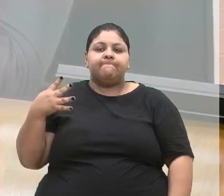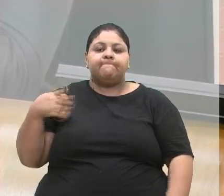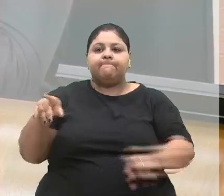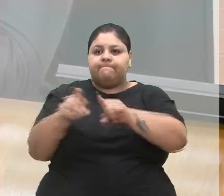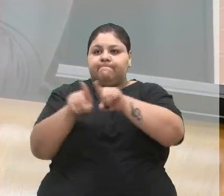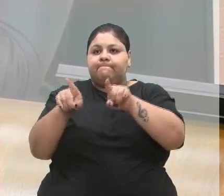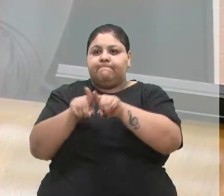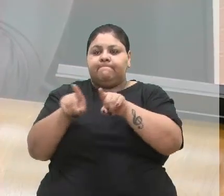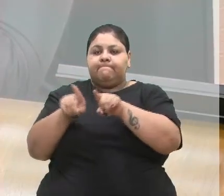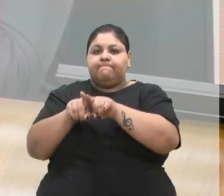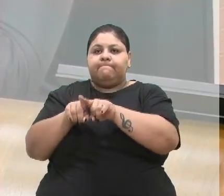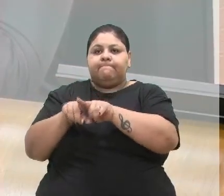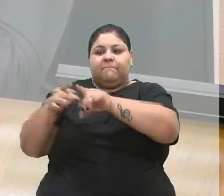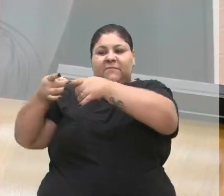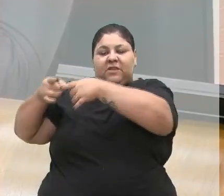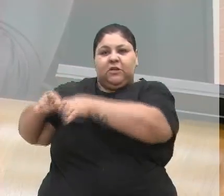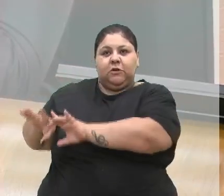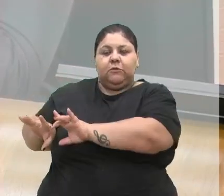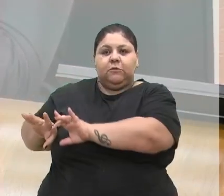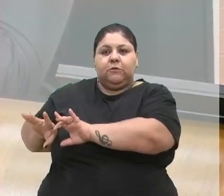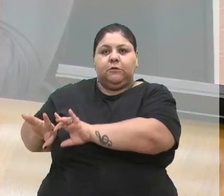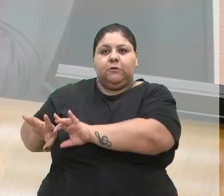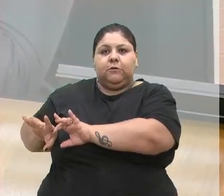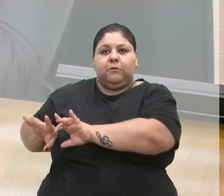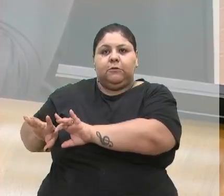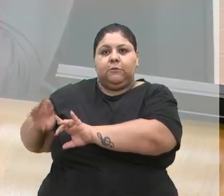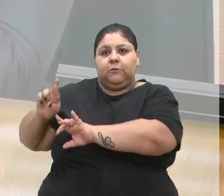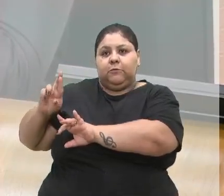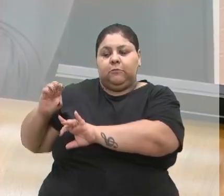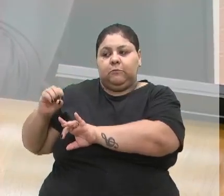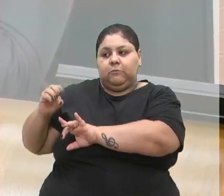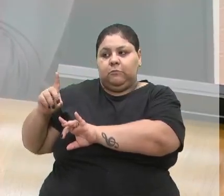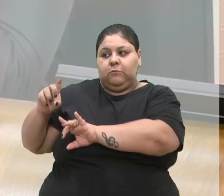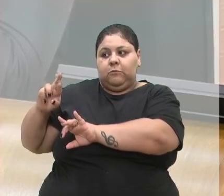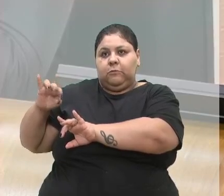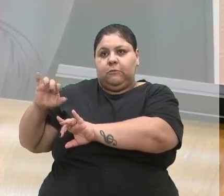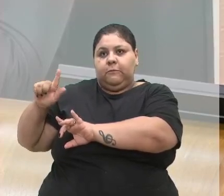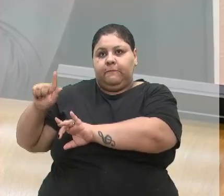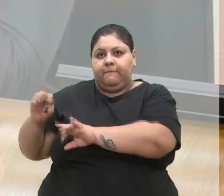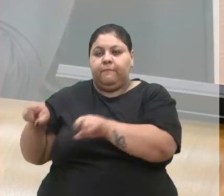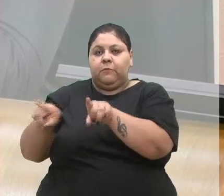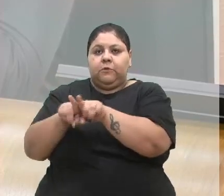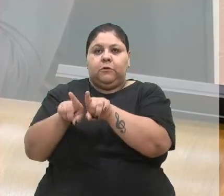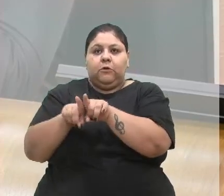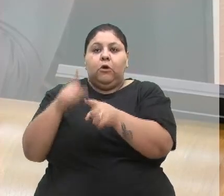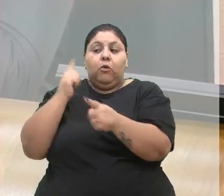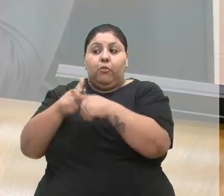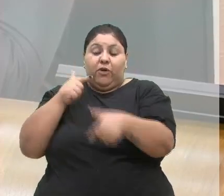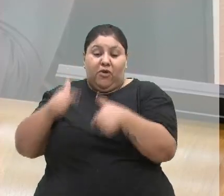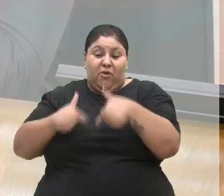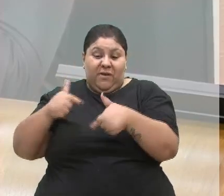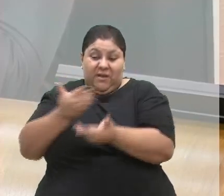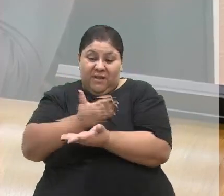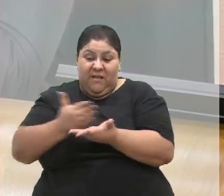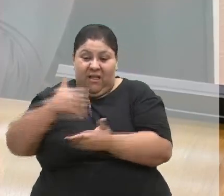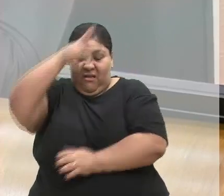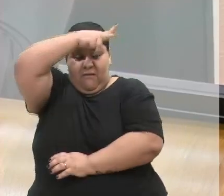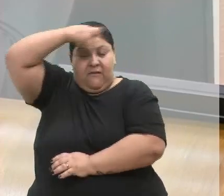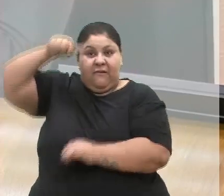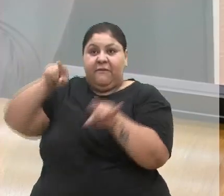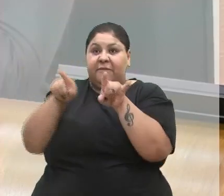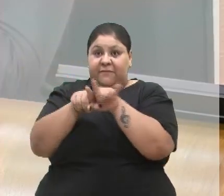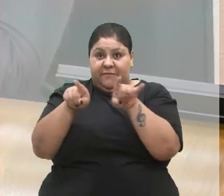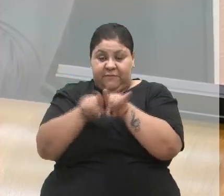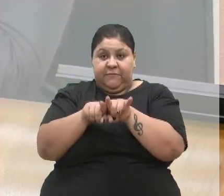considerando o declínio do quinto suplente, o senhor Rodrigo Moreira Beltrão, tendo em vista a ocupação de cargo na administração direta municipal,